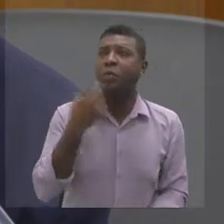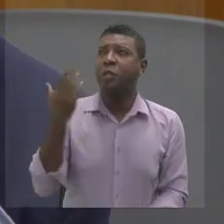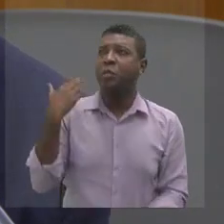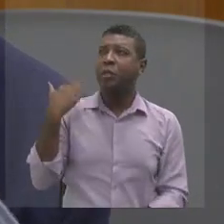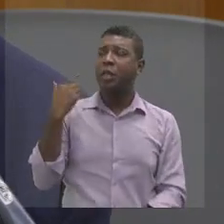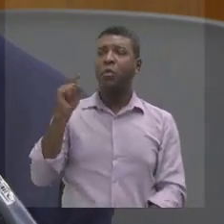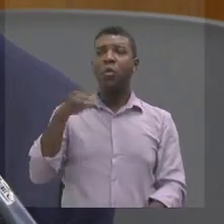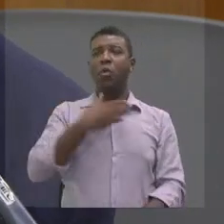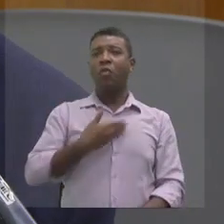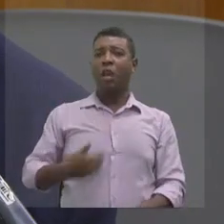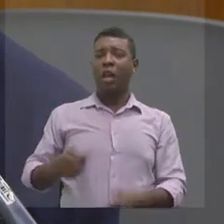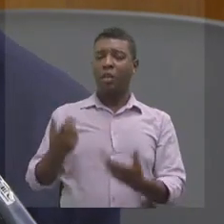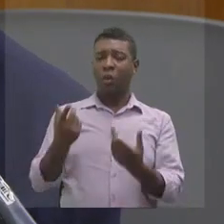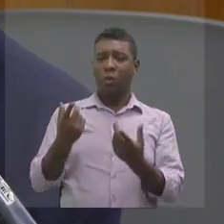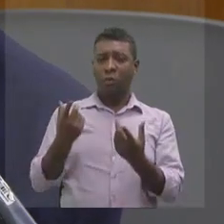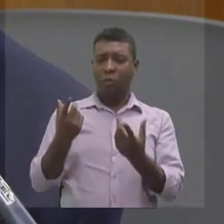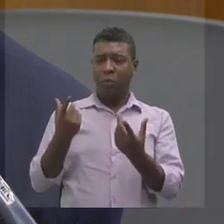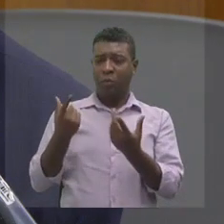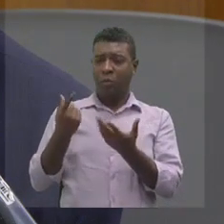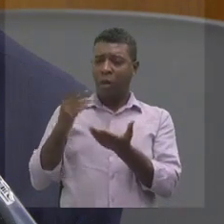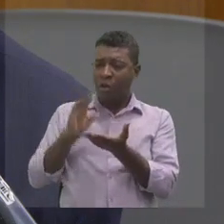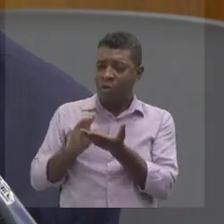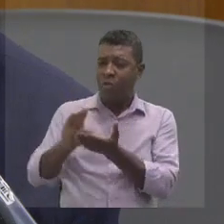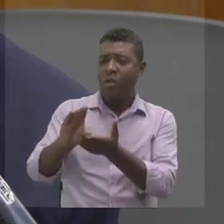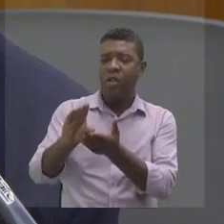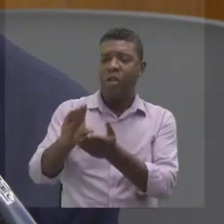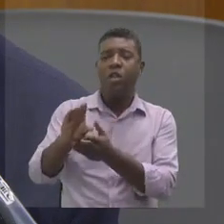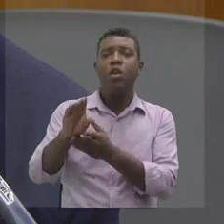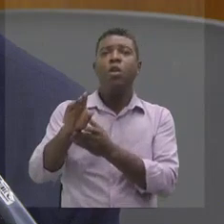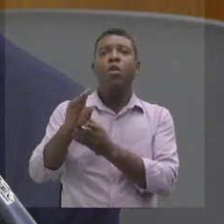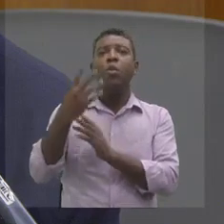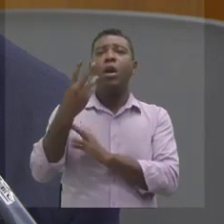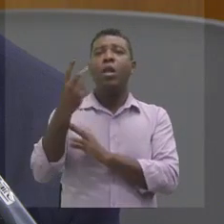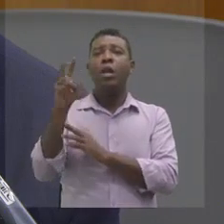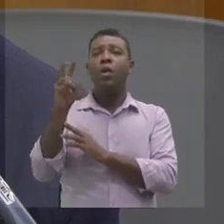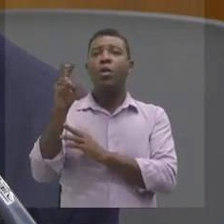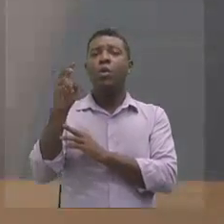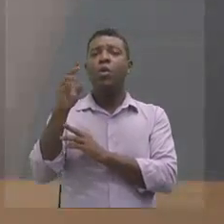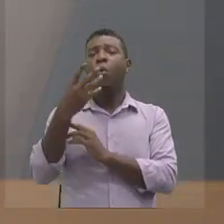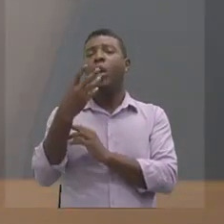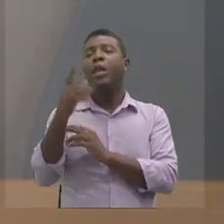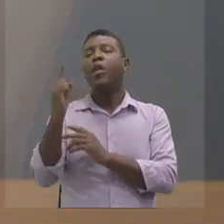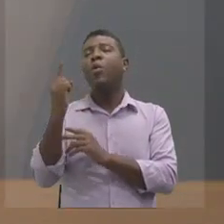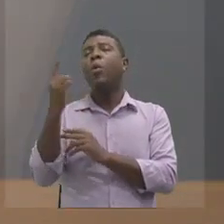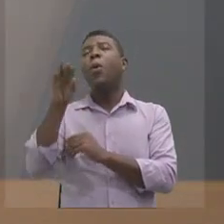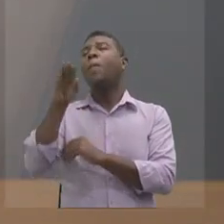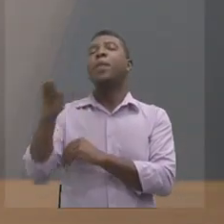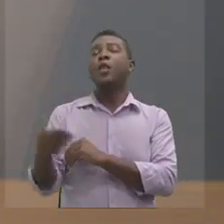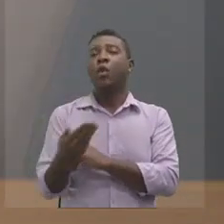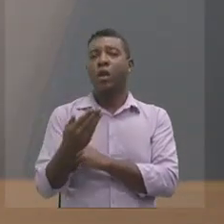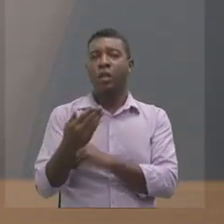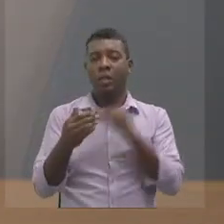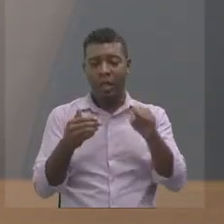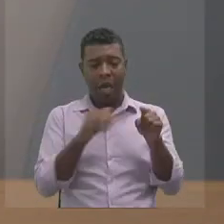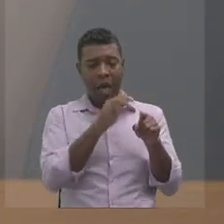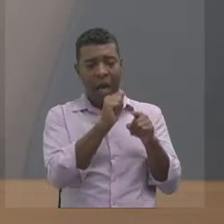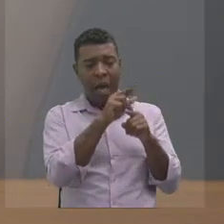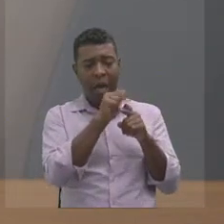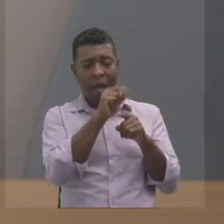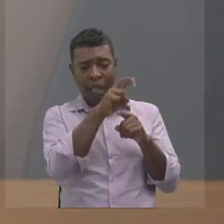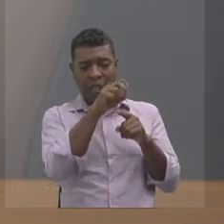41 milhões para cuidar da MG 428 que liga o Município de Araxá